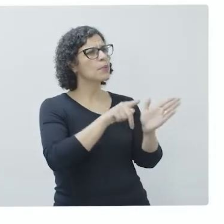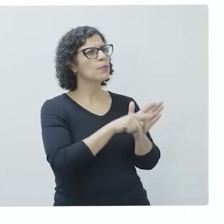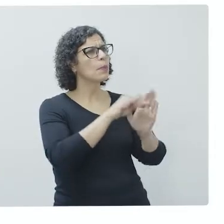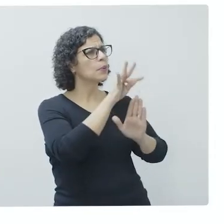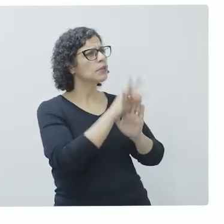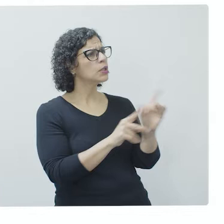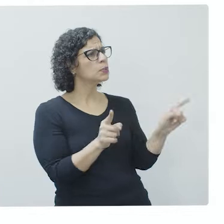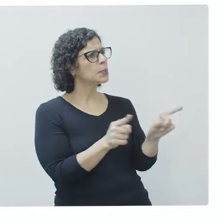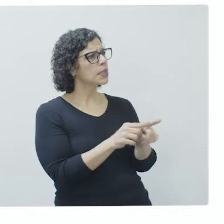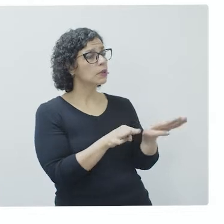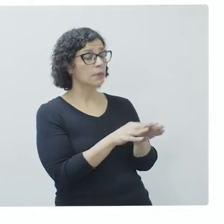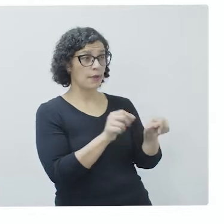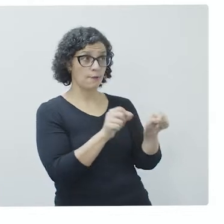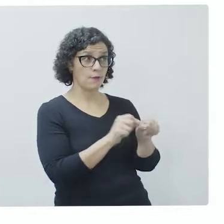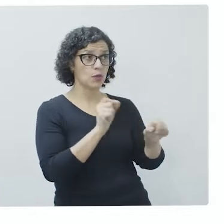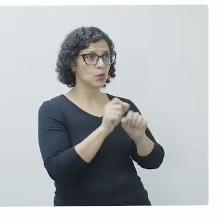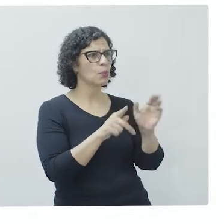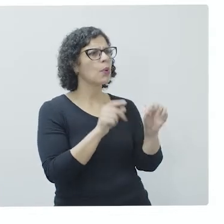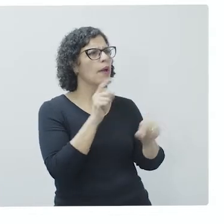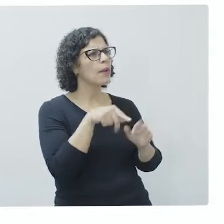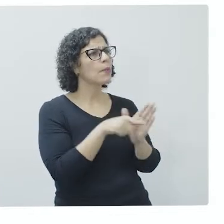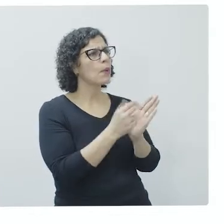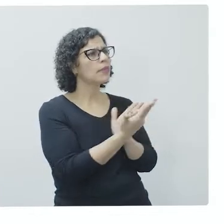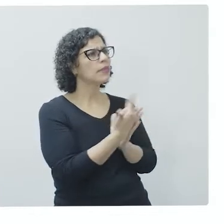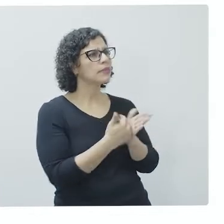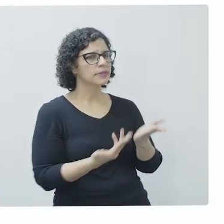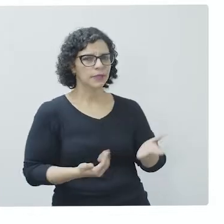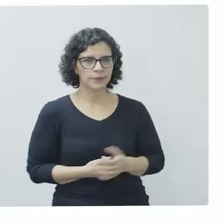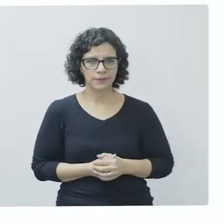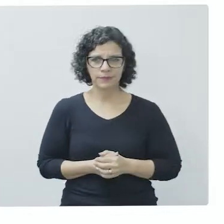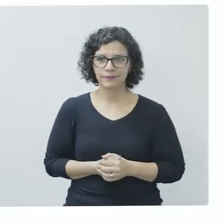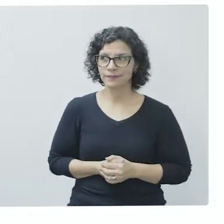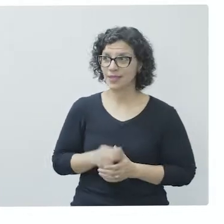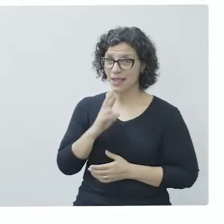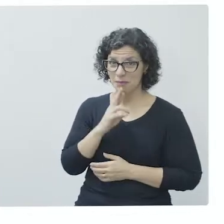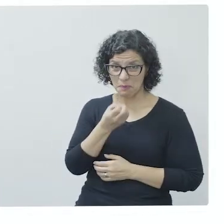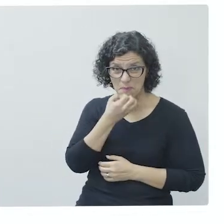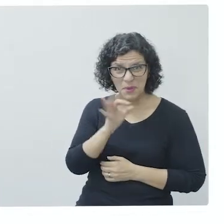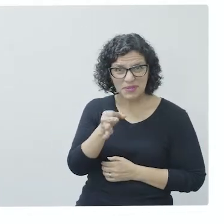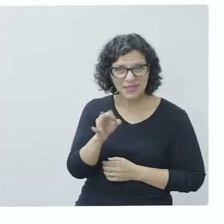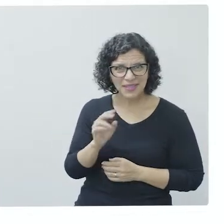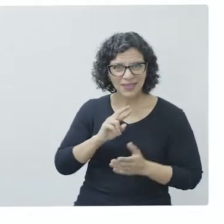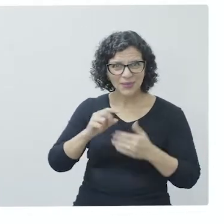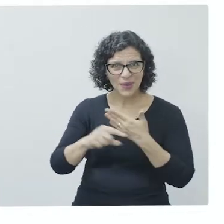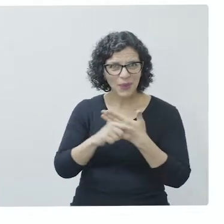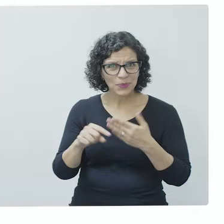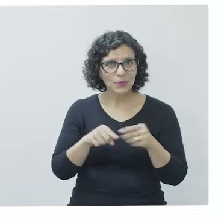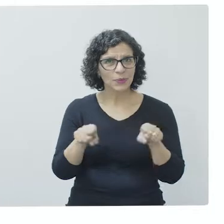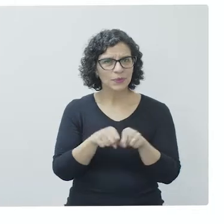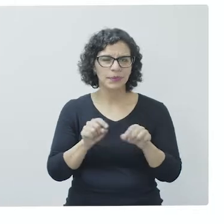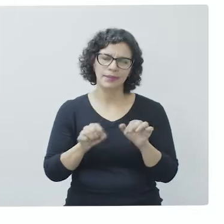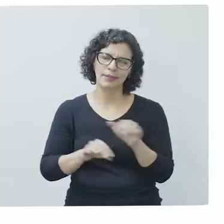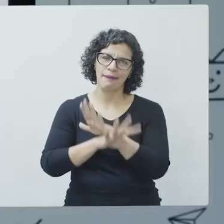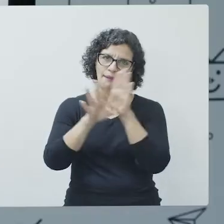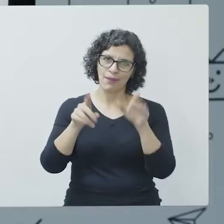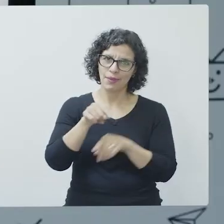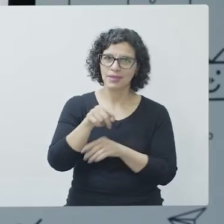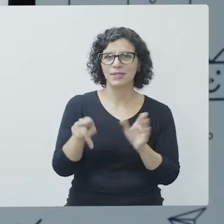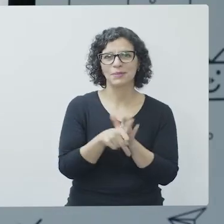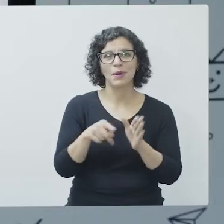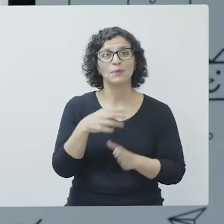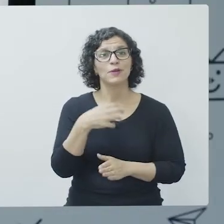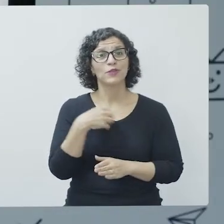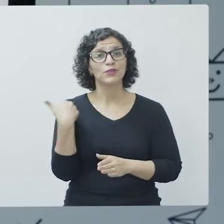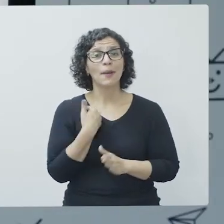pequeno texto, ou então faço um desenho. Ótima resposta do nosso autor. E claro, é uma